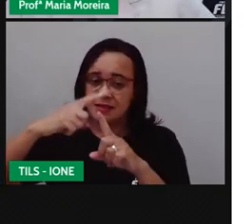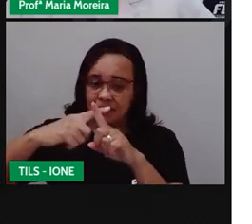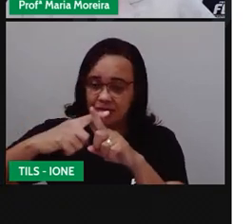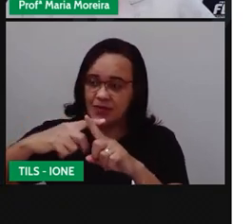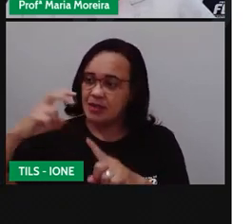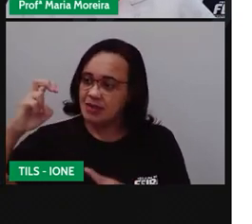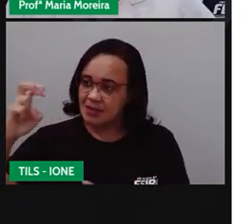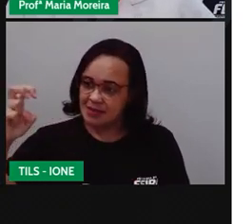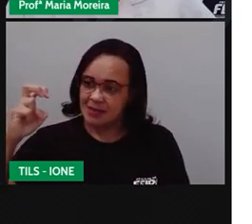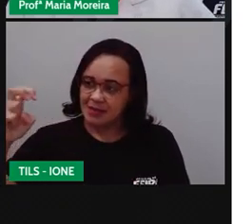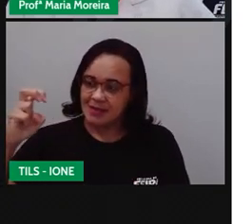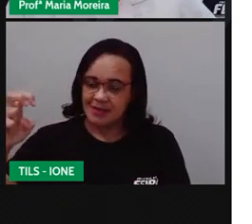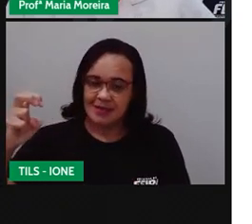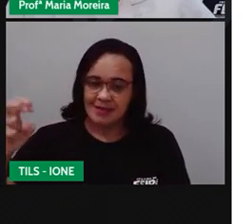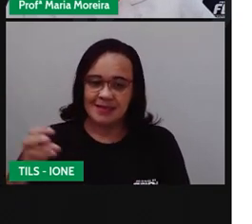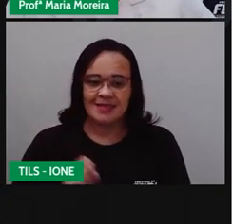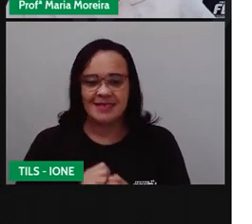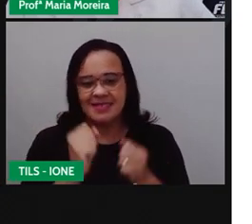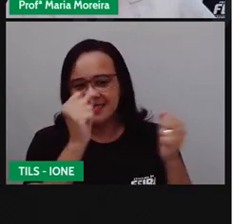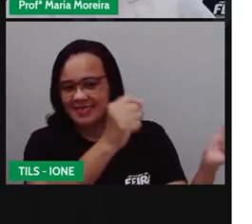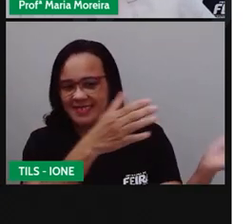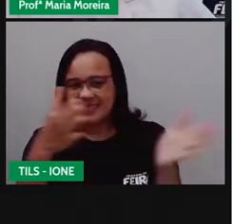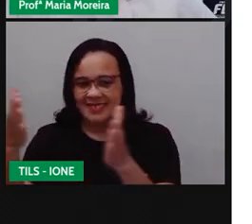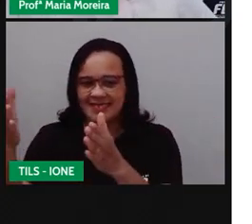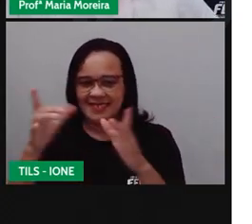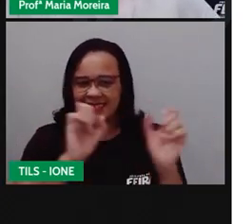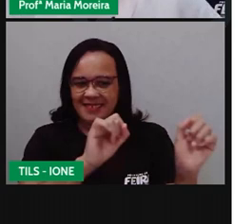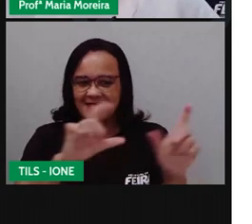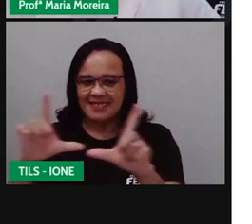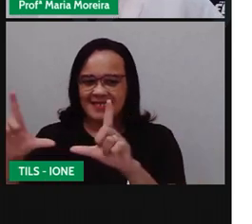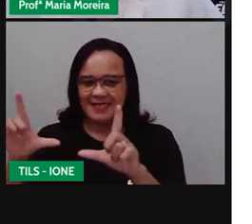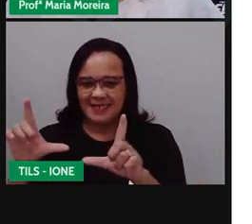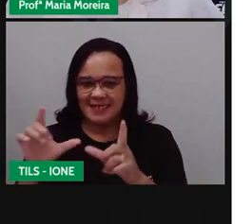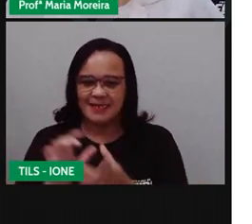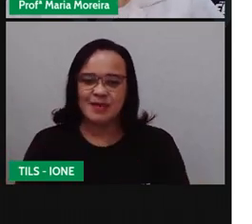5. Vamos ao próximo.